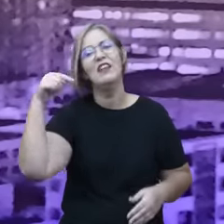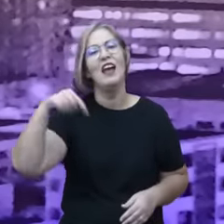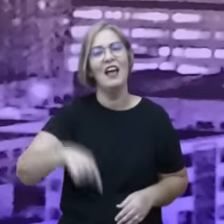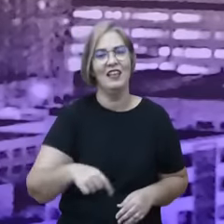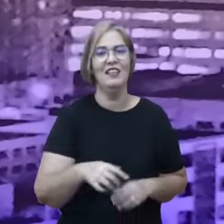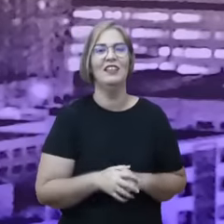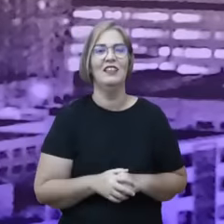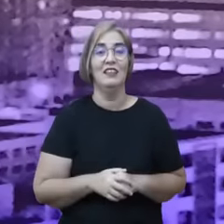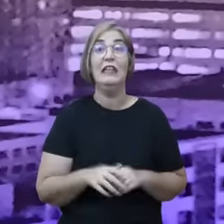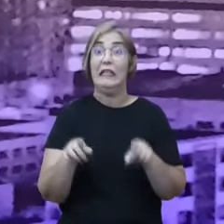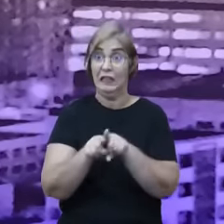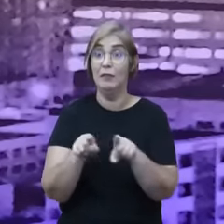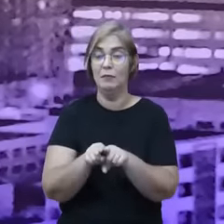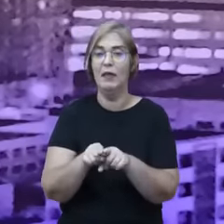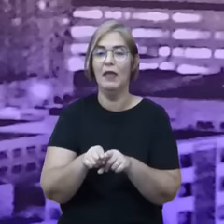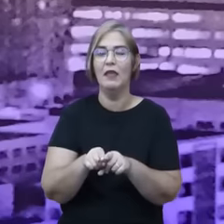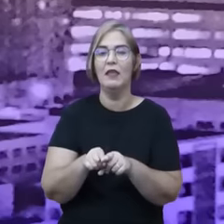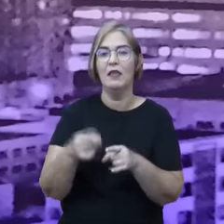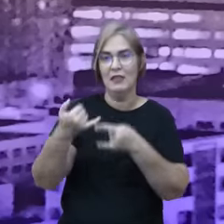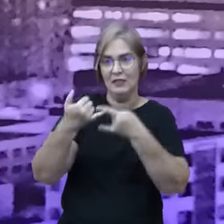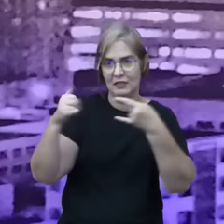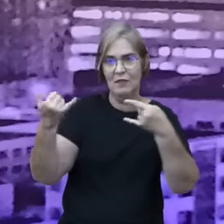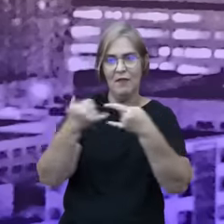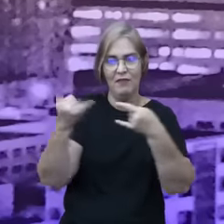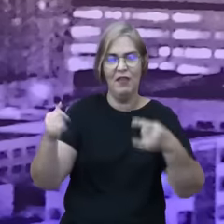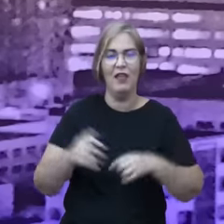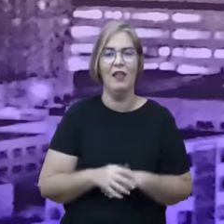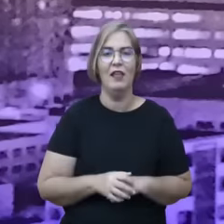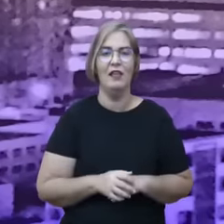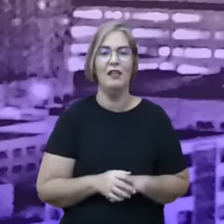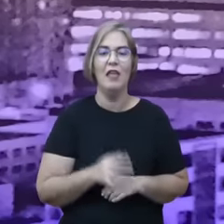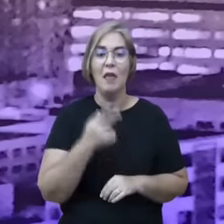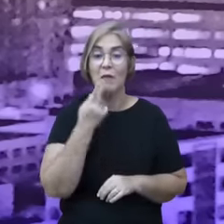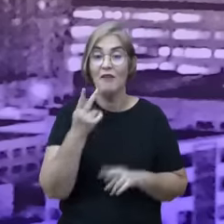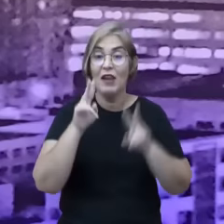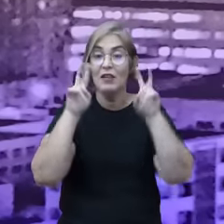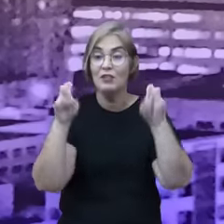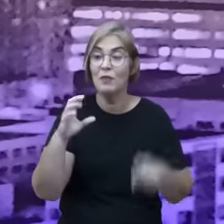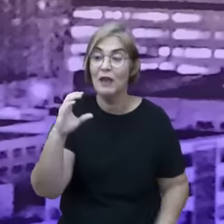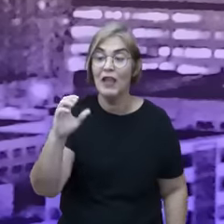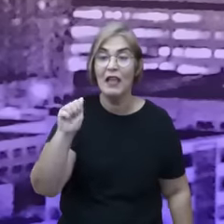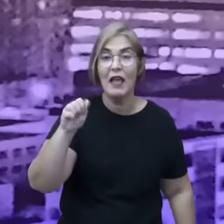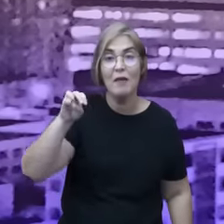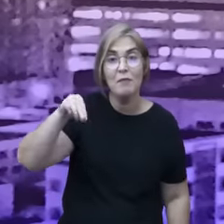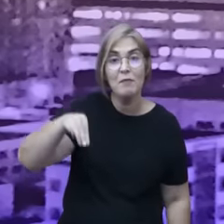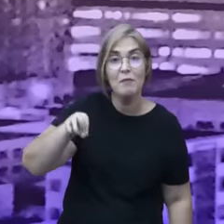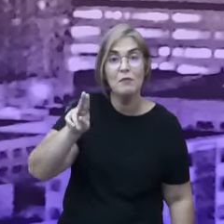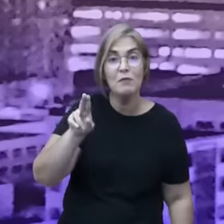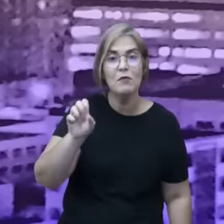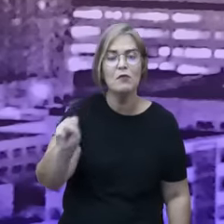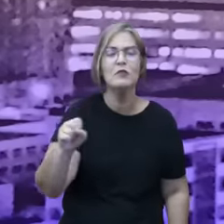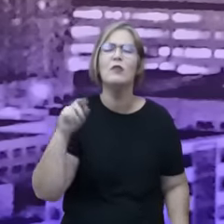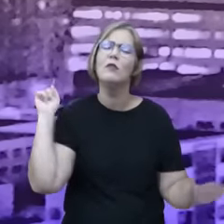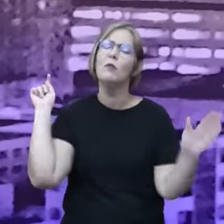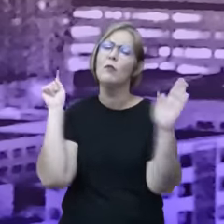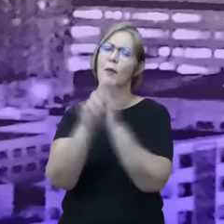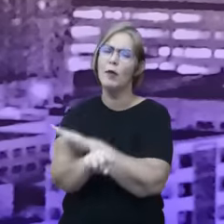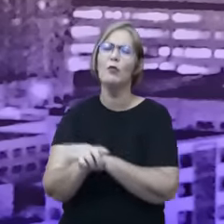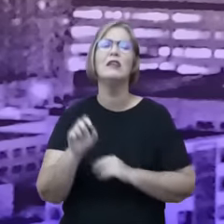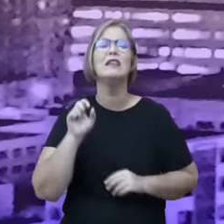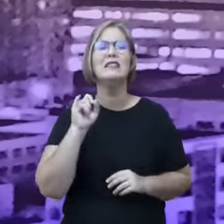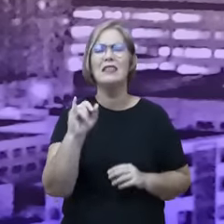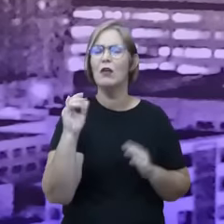CPFL. E para falar de Camil, eu gostaria de te fazer uma pergunta. Eh, se a temporalidade